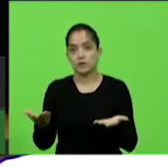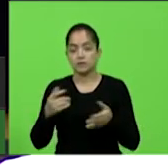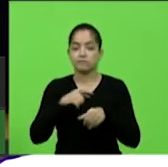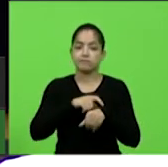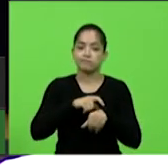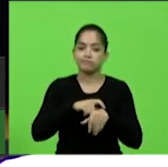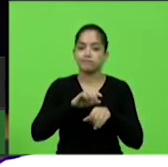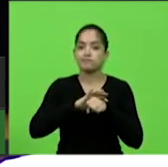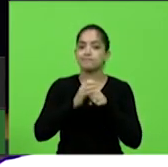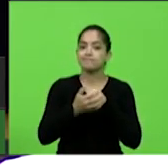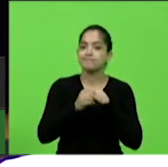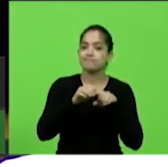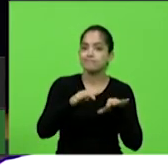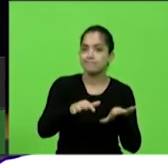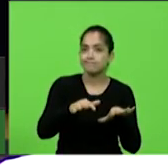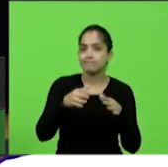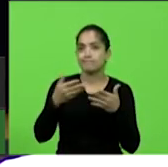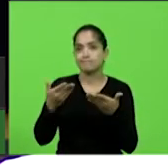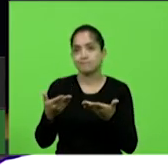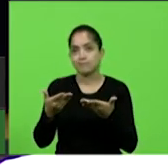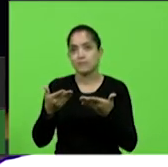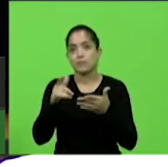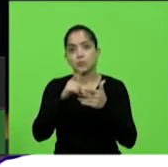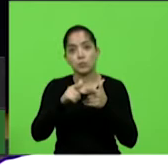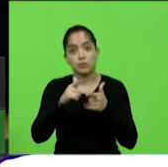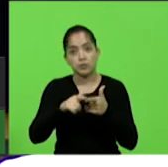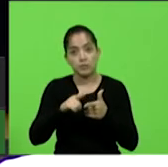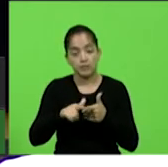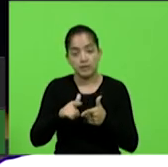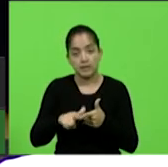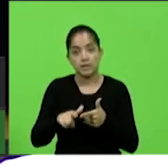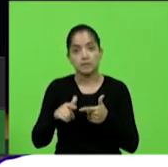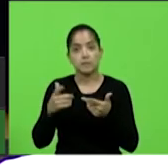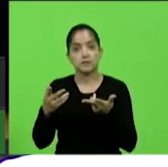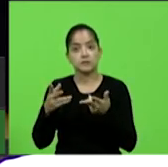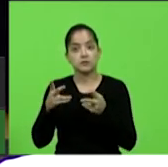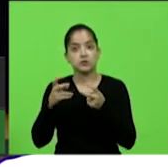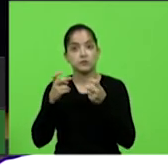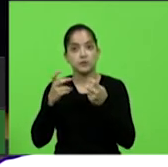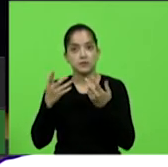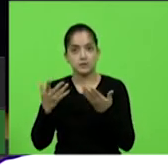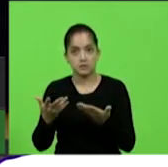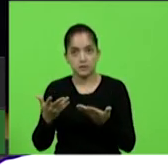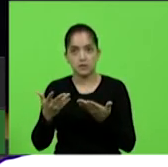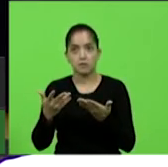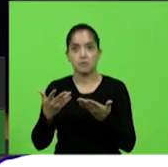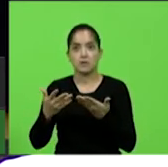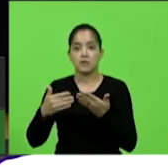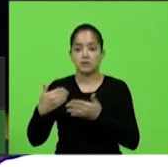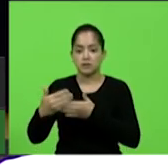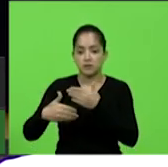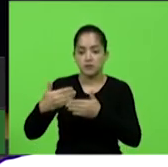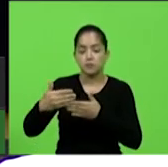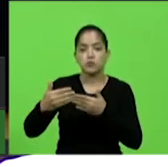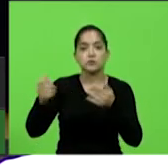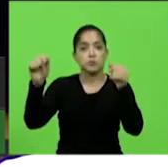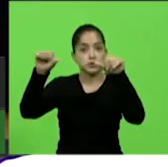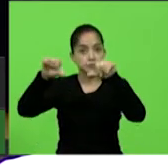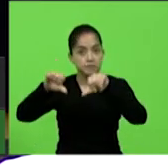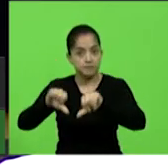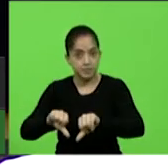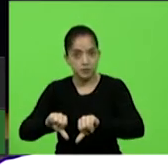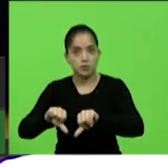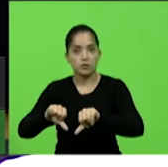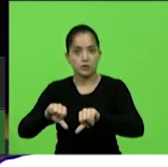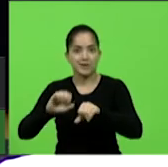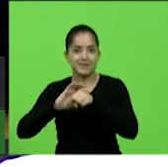pandemia, nós estamos observando, se falando aí em terceira onda do Covid, que